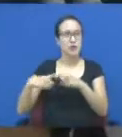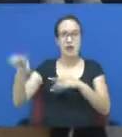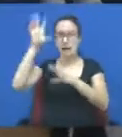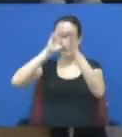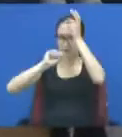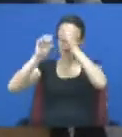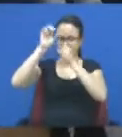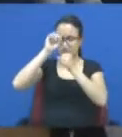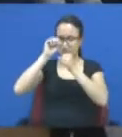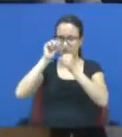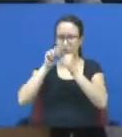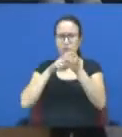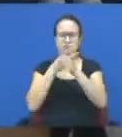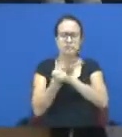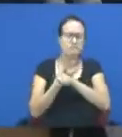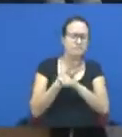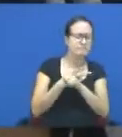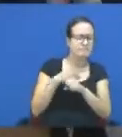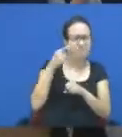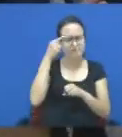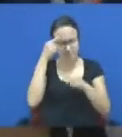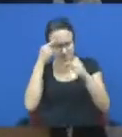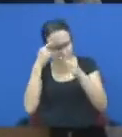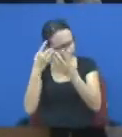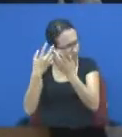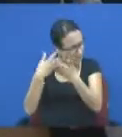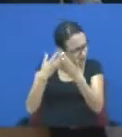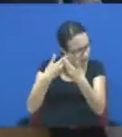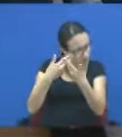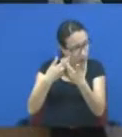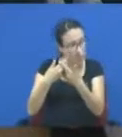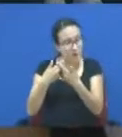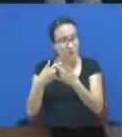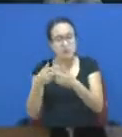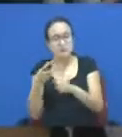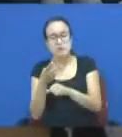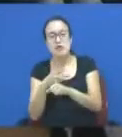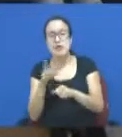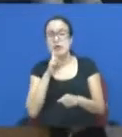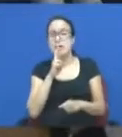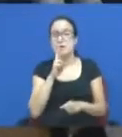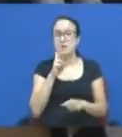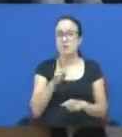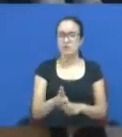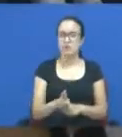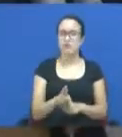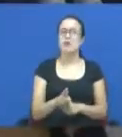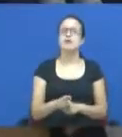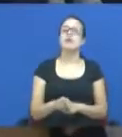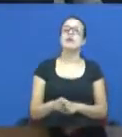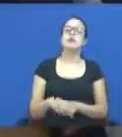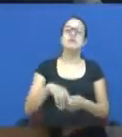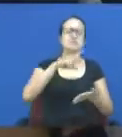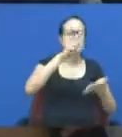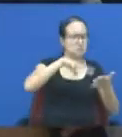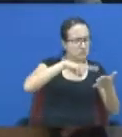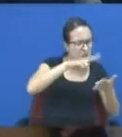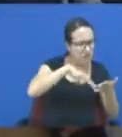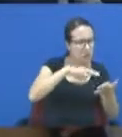essa pergunta e paz através de boas obras, incluindo jejuns e